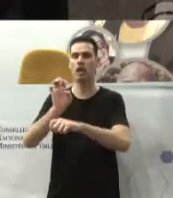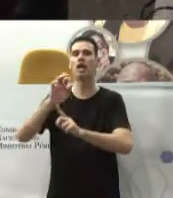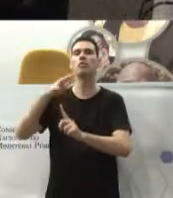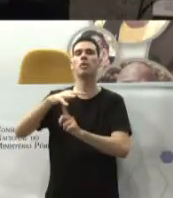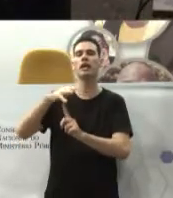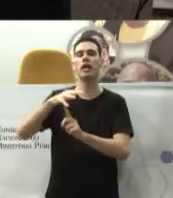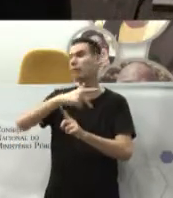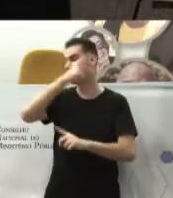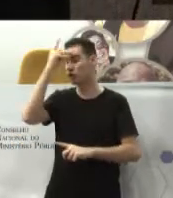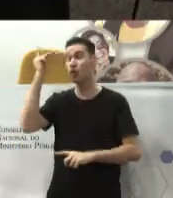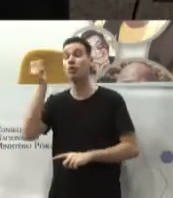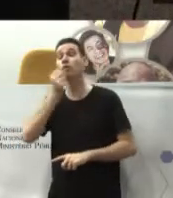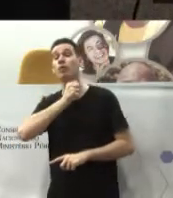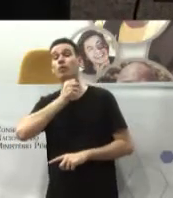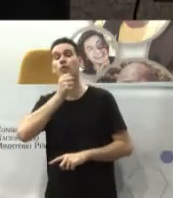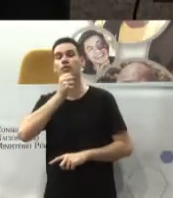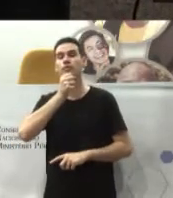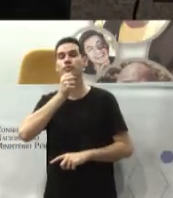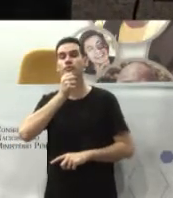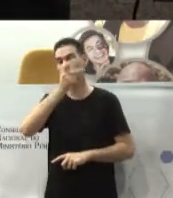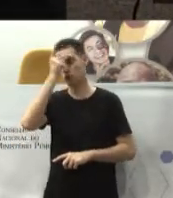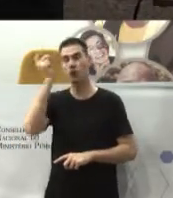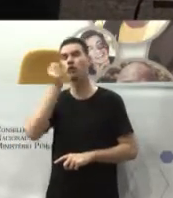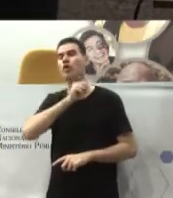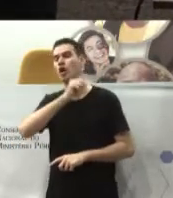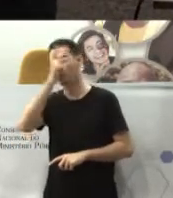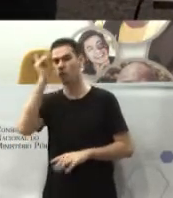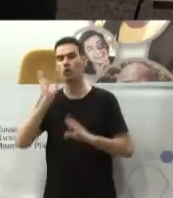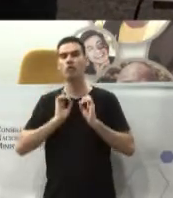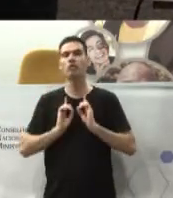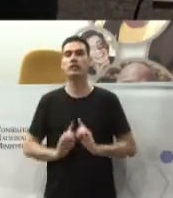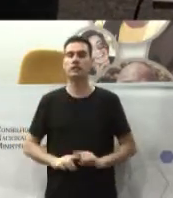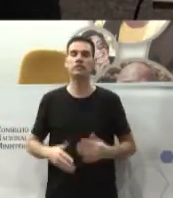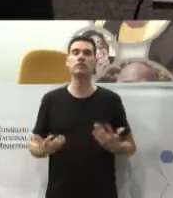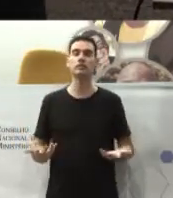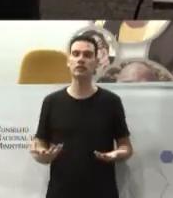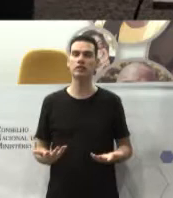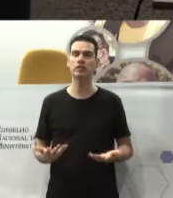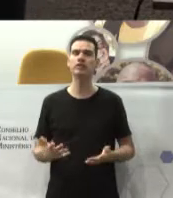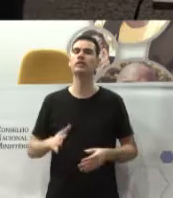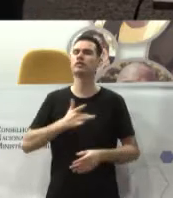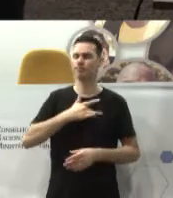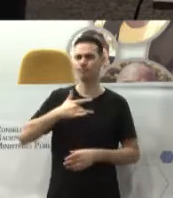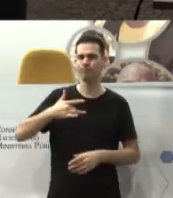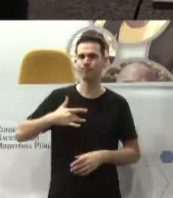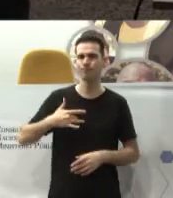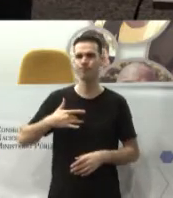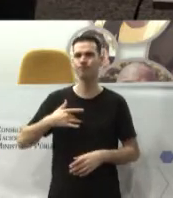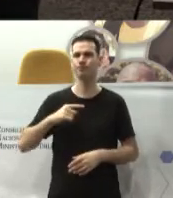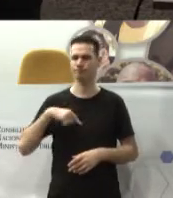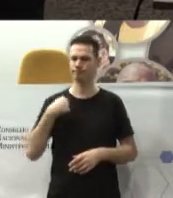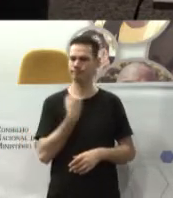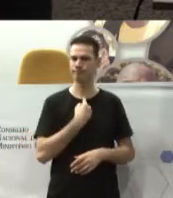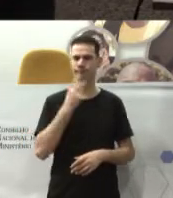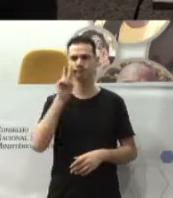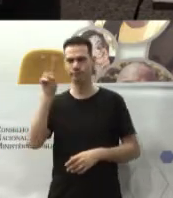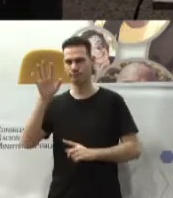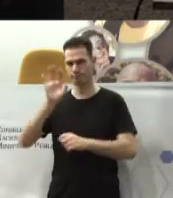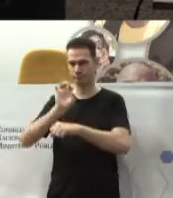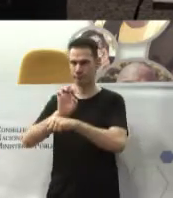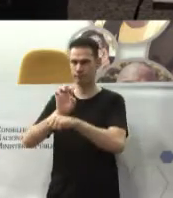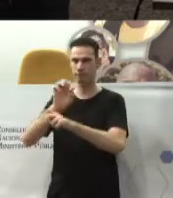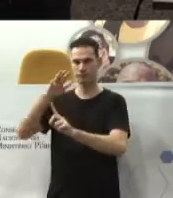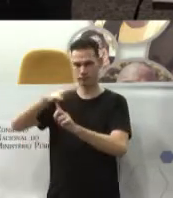idoso, pessoa com deficiência. A saúde, que na nossa questão lá no Paraná,